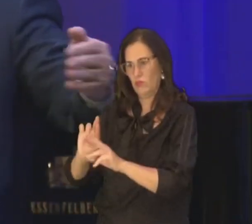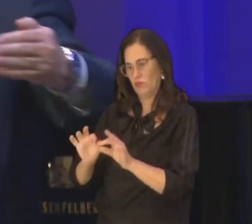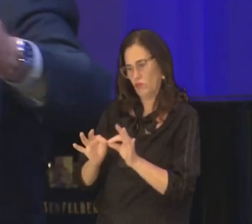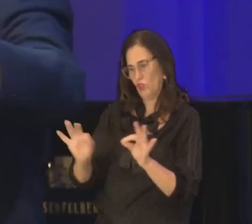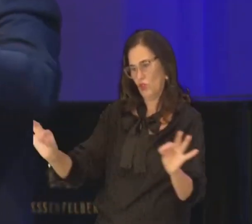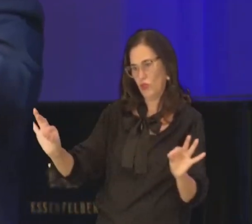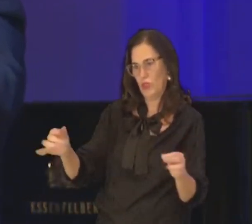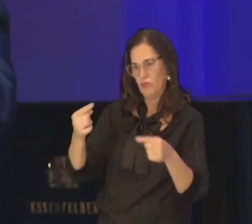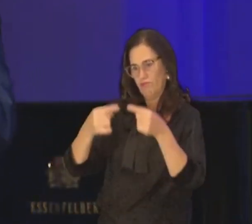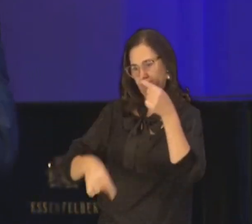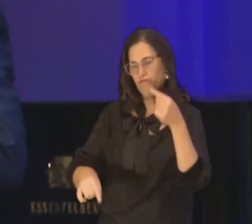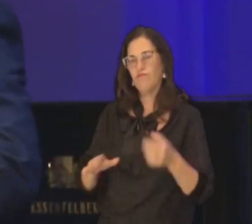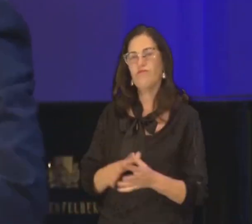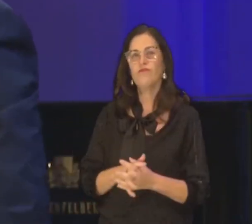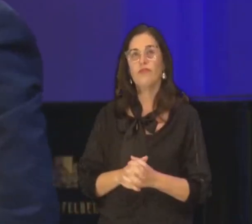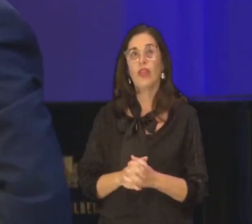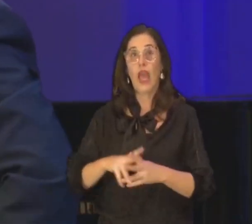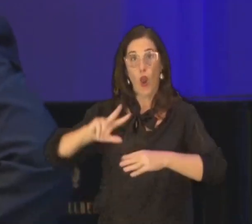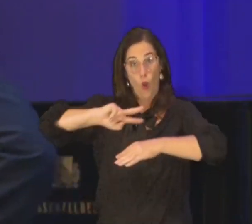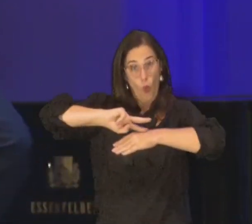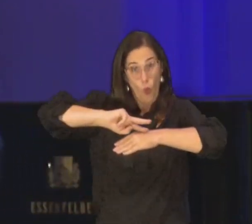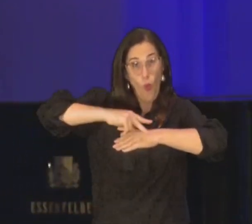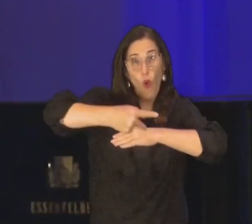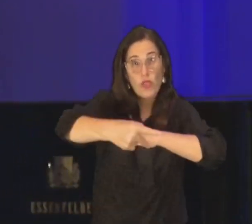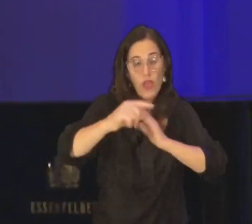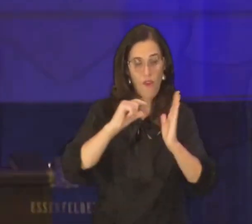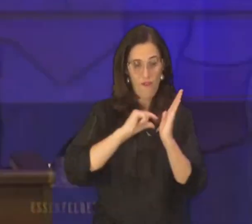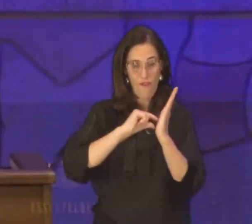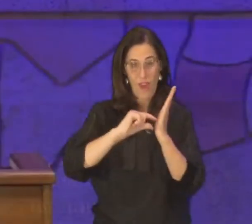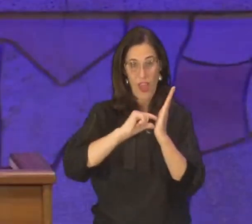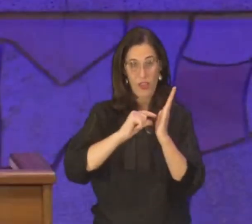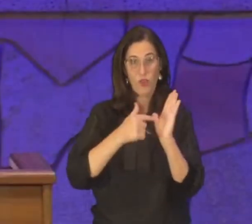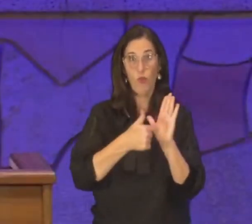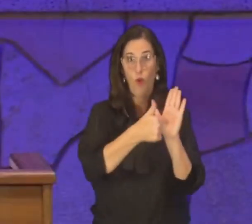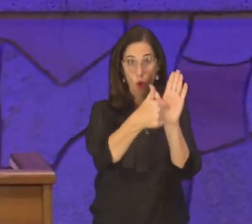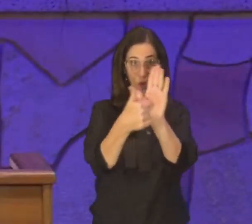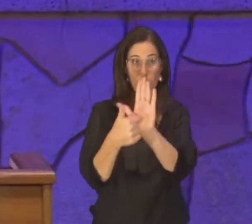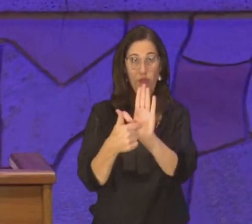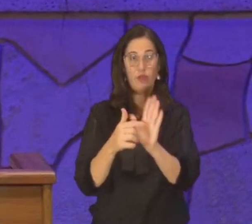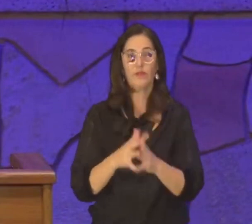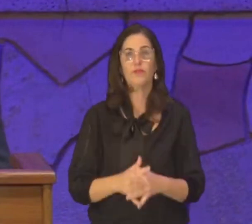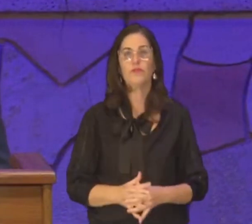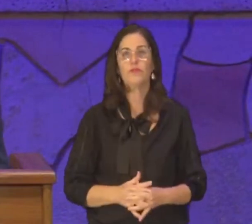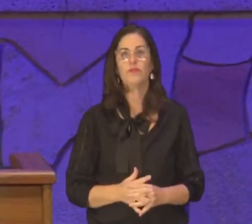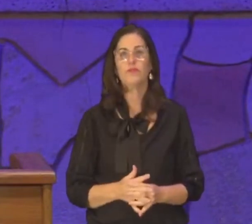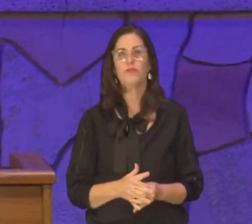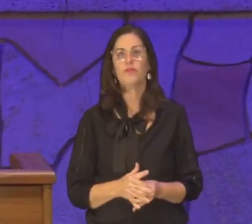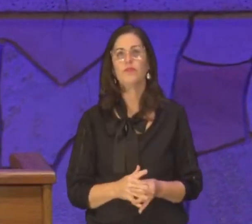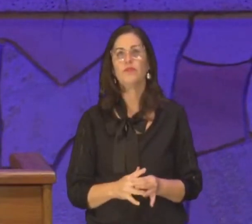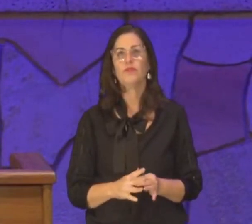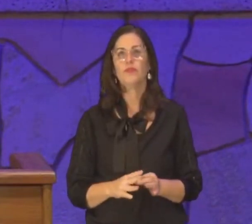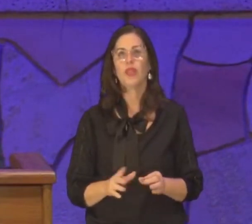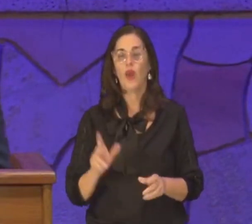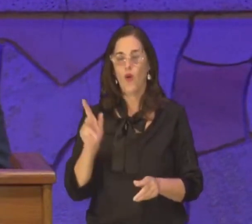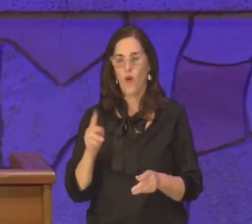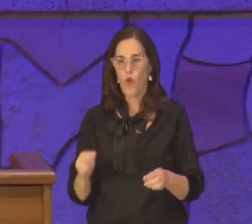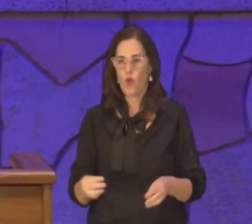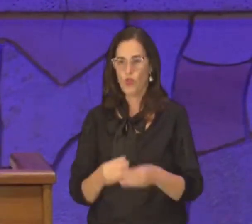E como consequência, o verso fala sobre isso, os judeus das